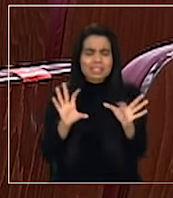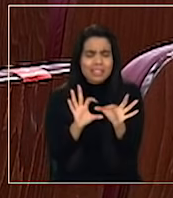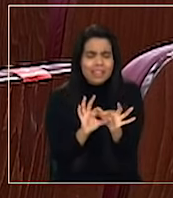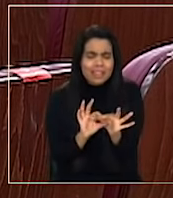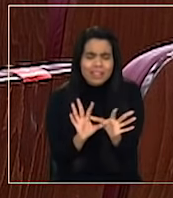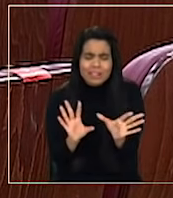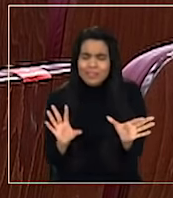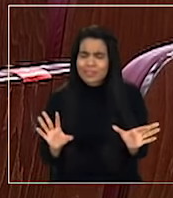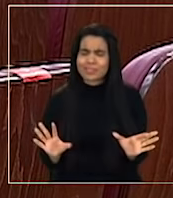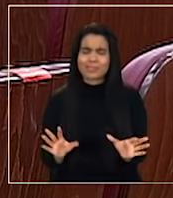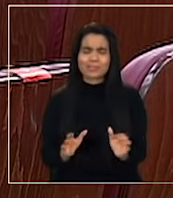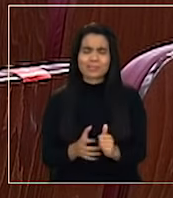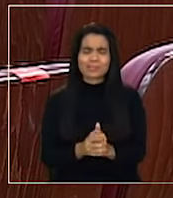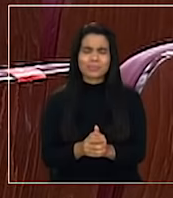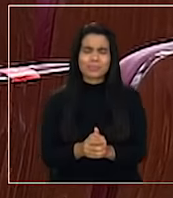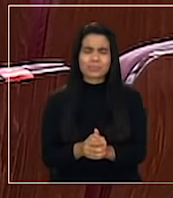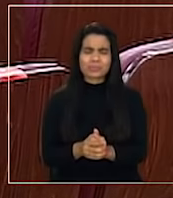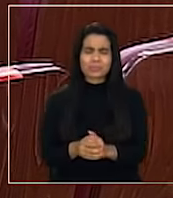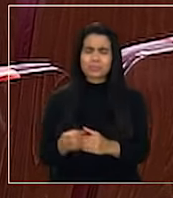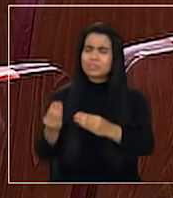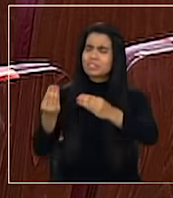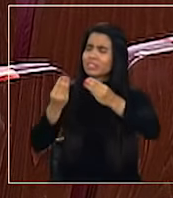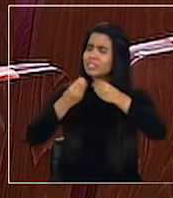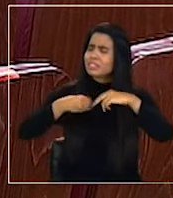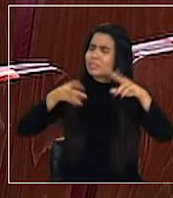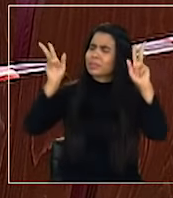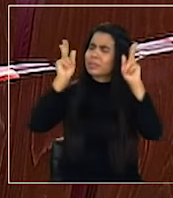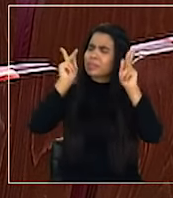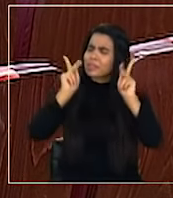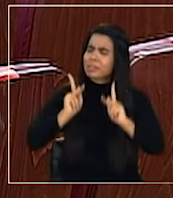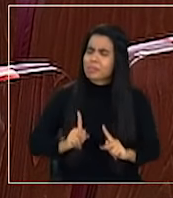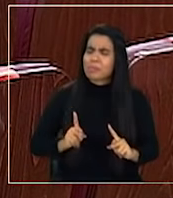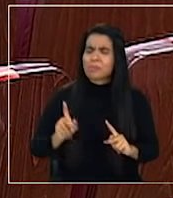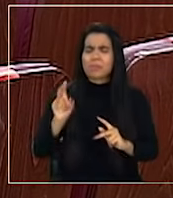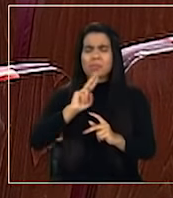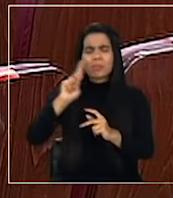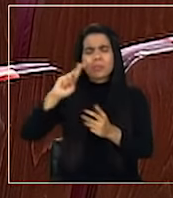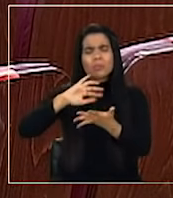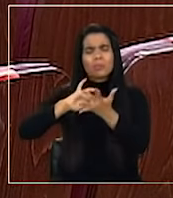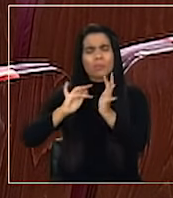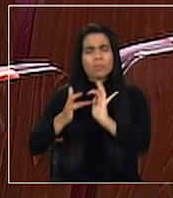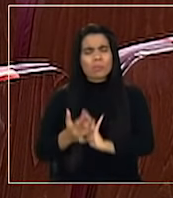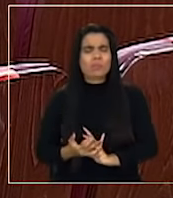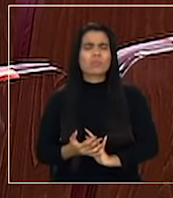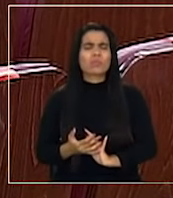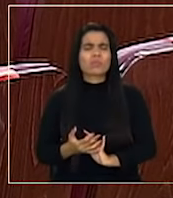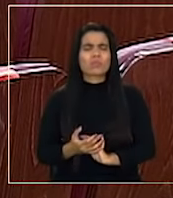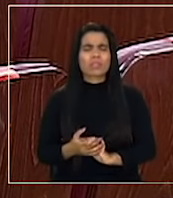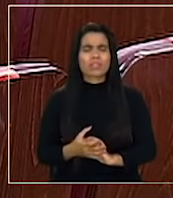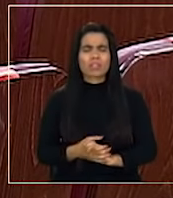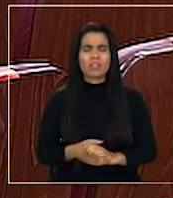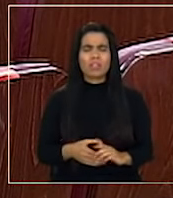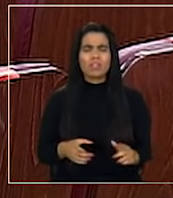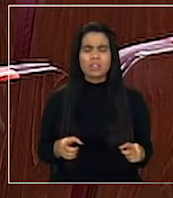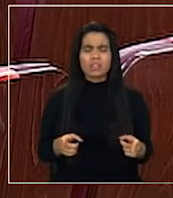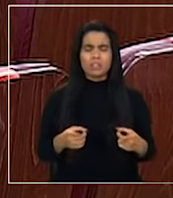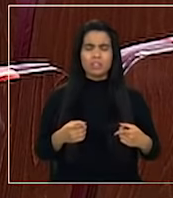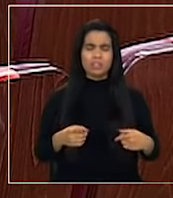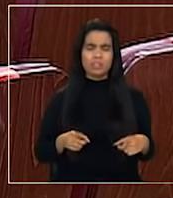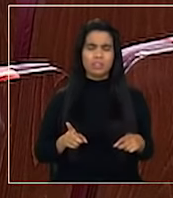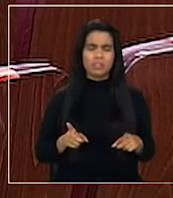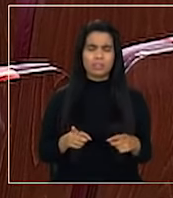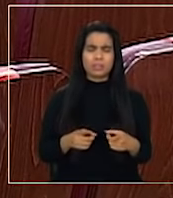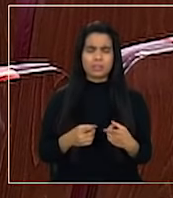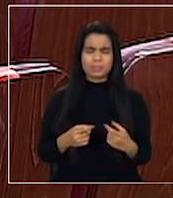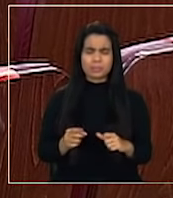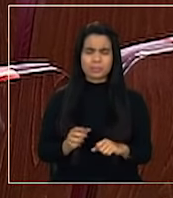livre e receba paz, em nome de Jesus. Quando eu quero falar com Deus,